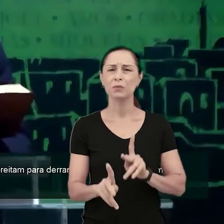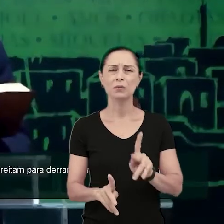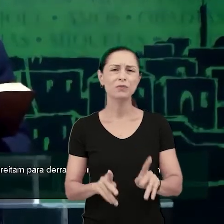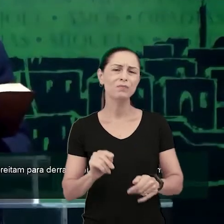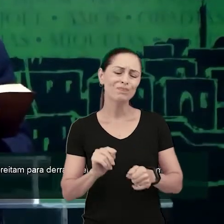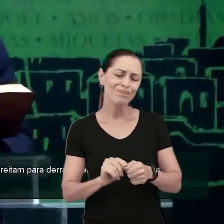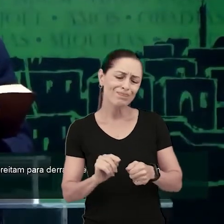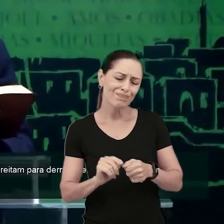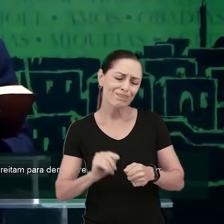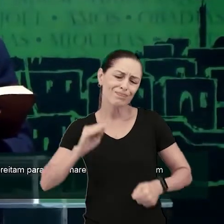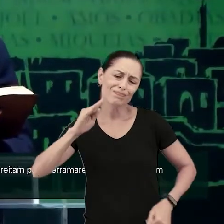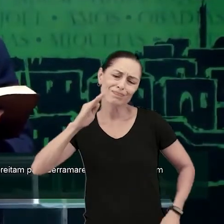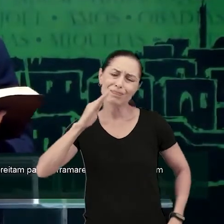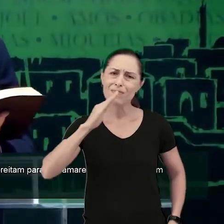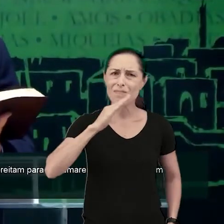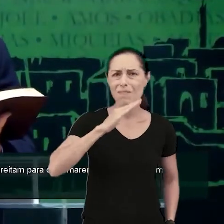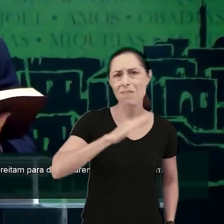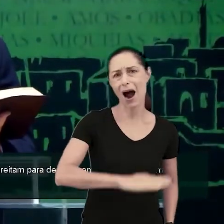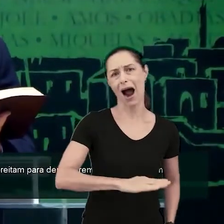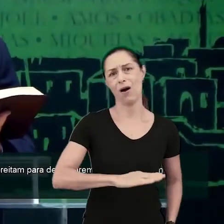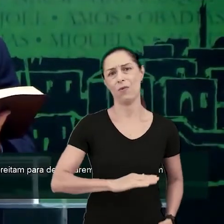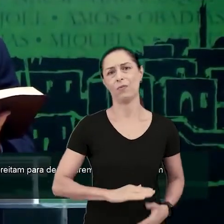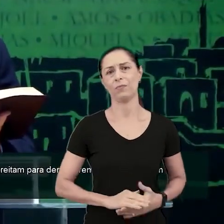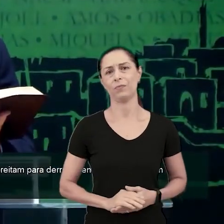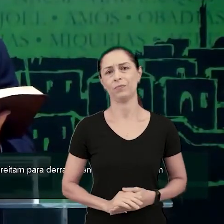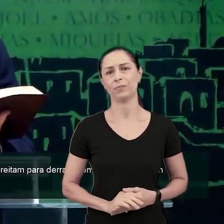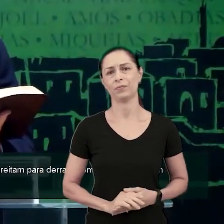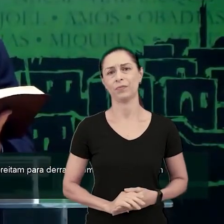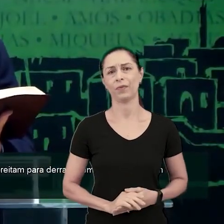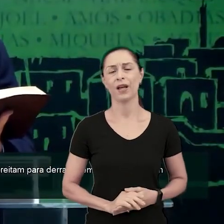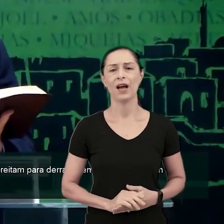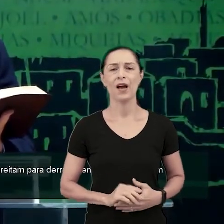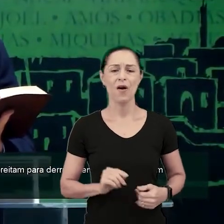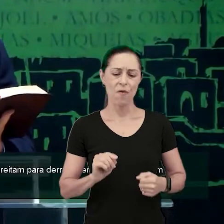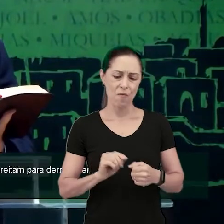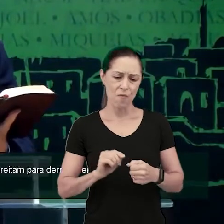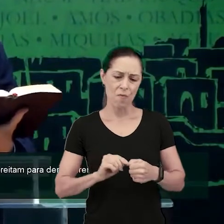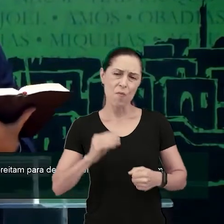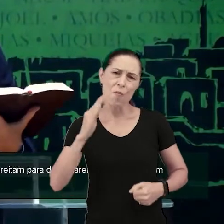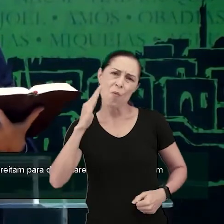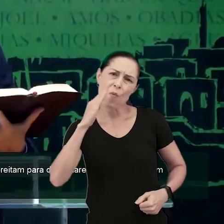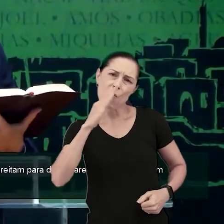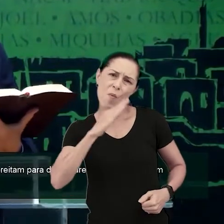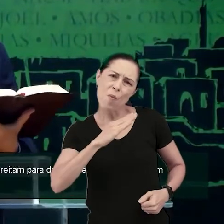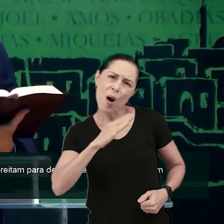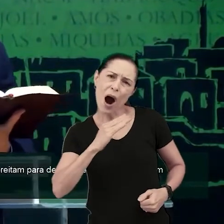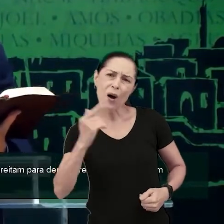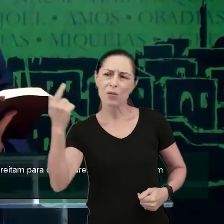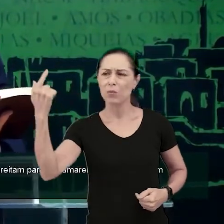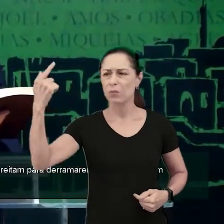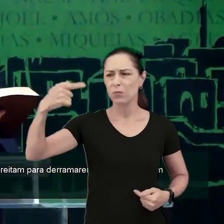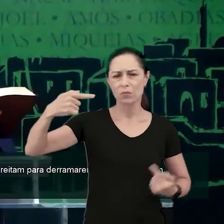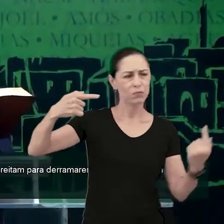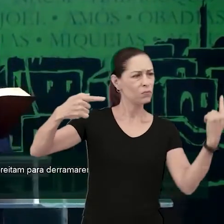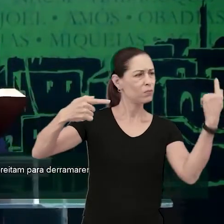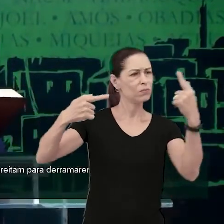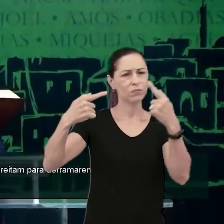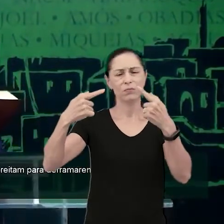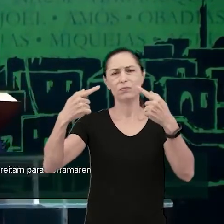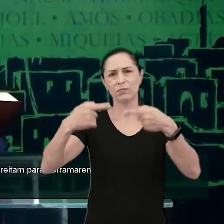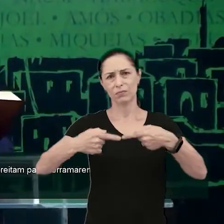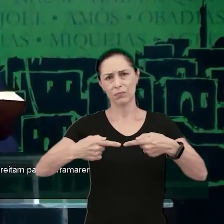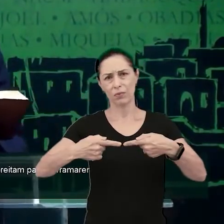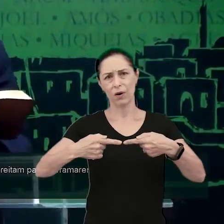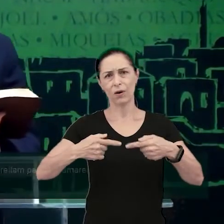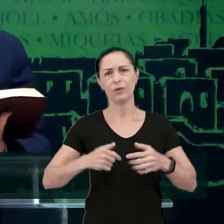Todos espreitam para derramar sangue, cada um caça a seu irmão com rede. As suas